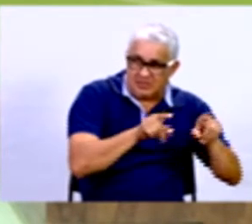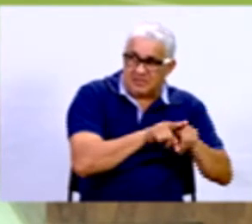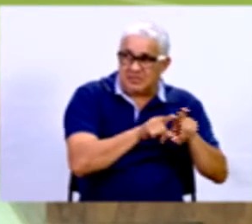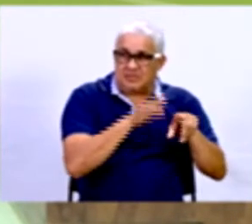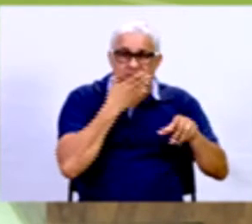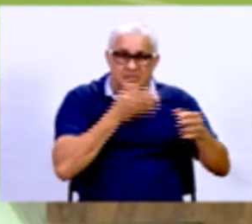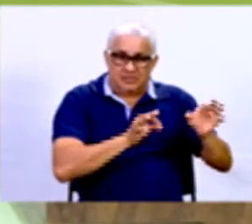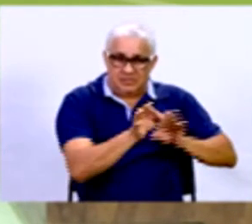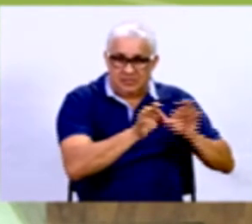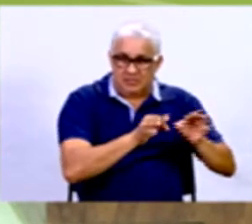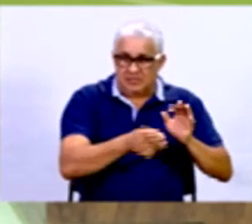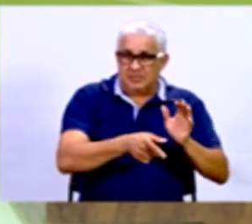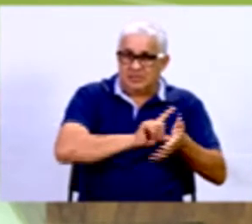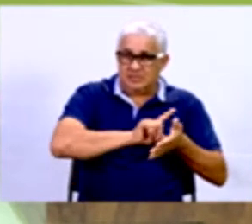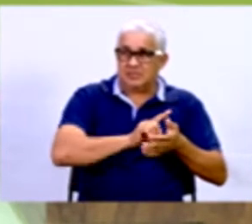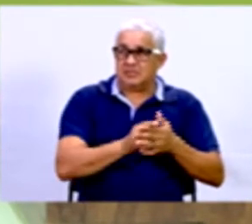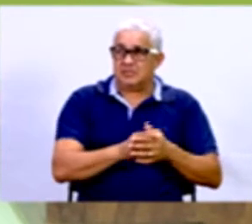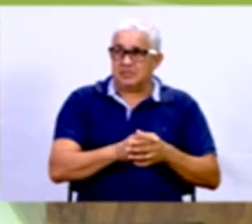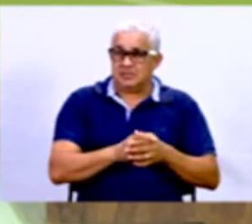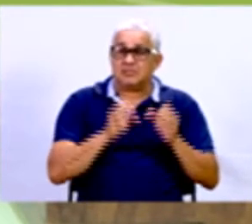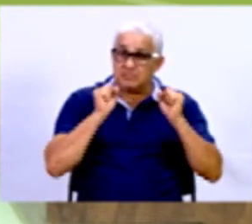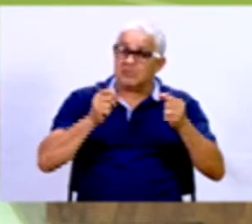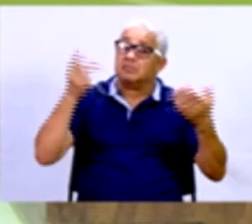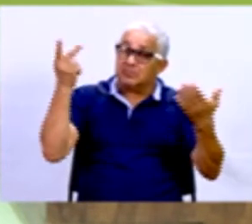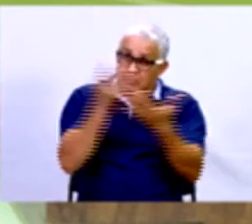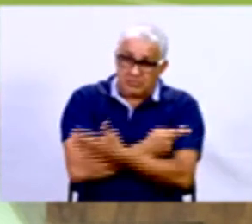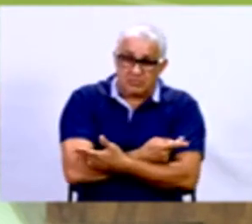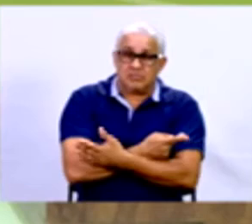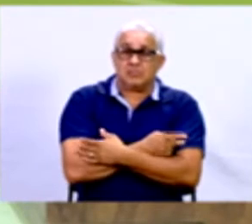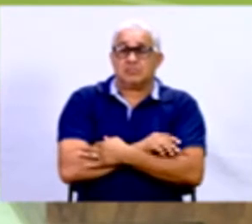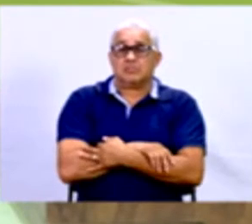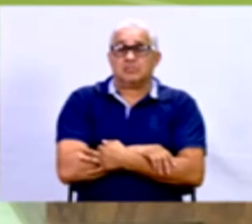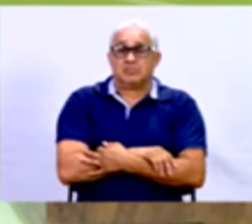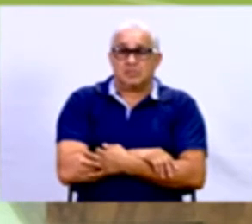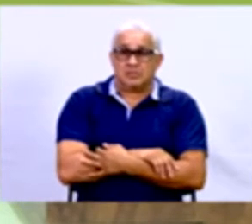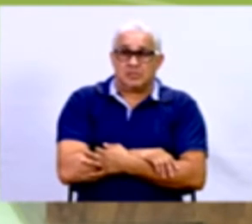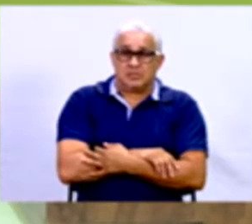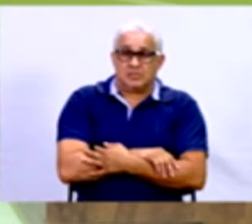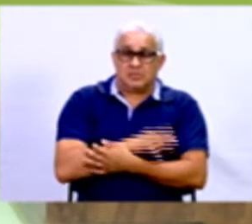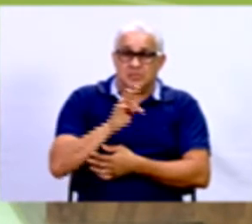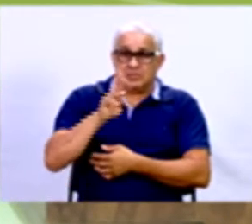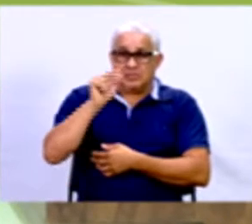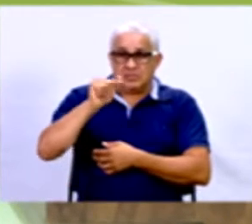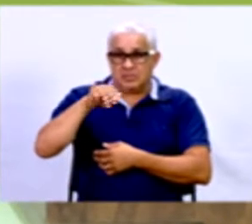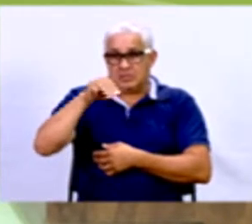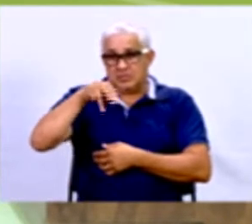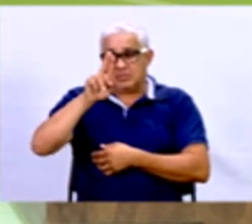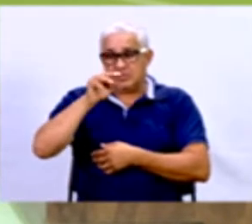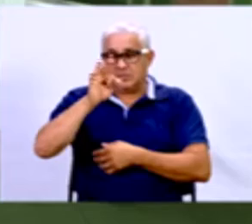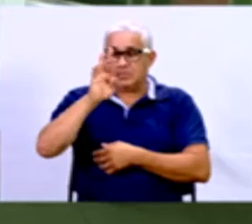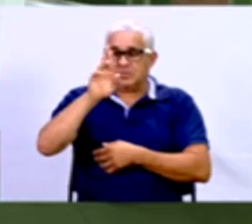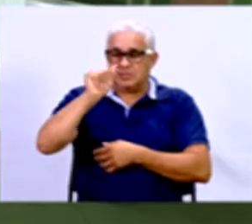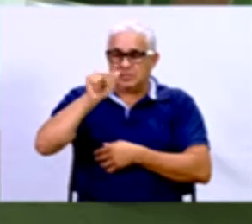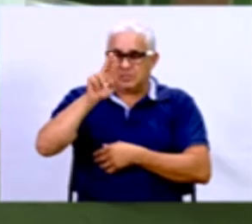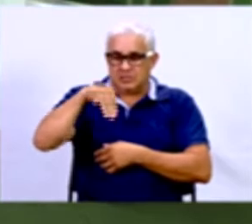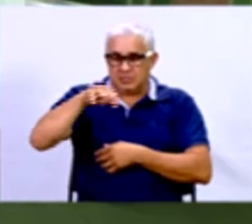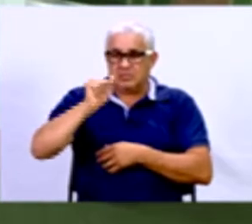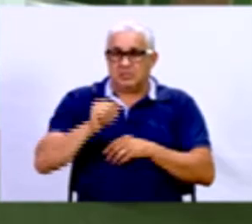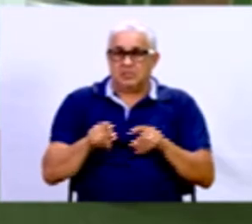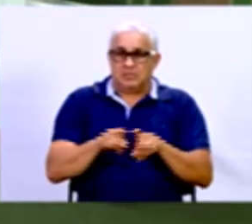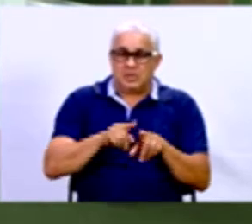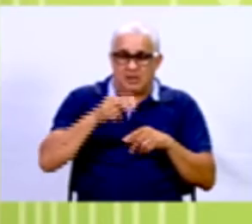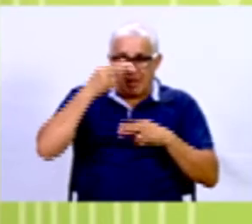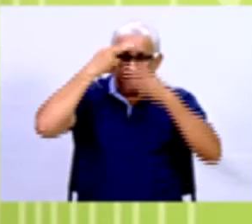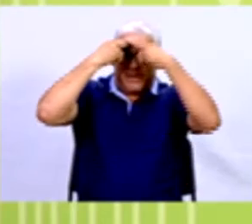eles, provavelmente vai acabar ocorrendo um acidente com um trauma. Ok. Então, observa bem